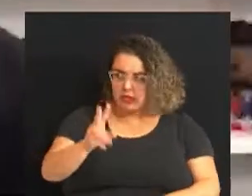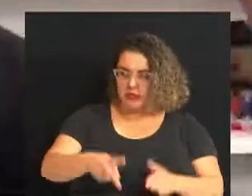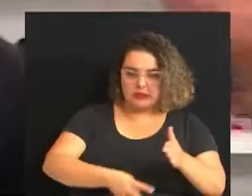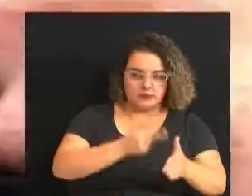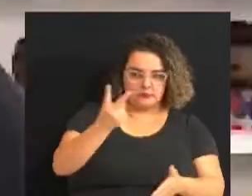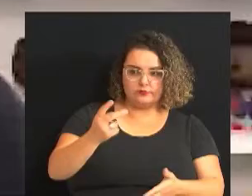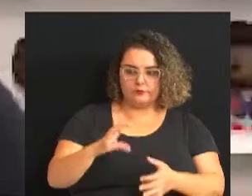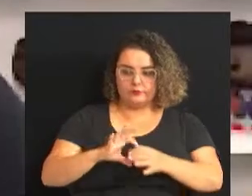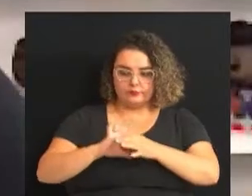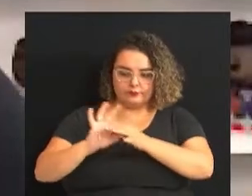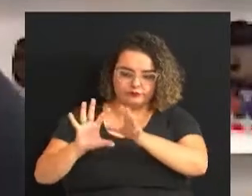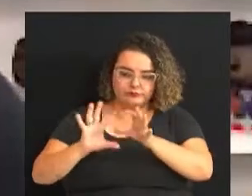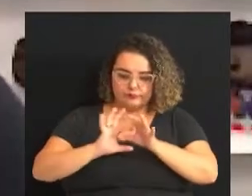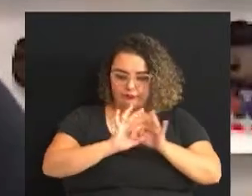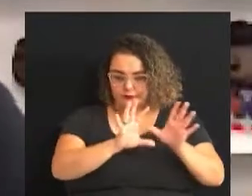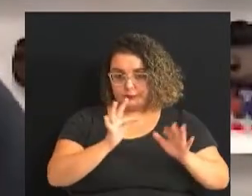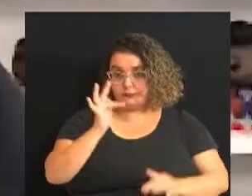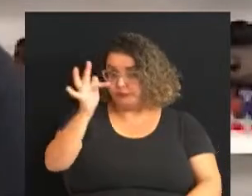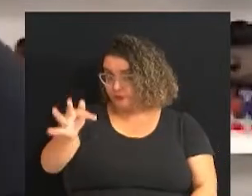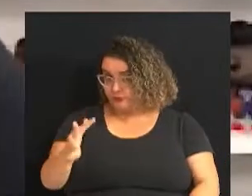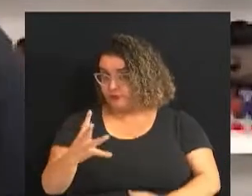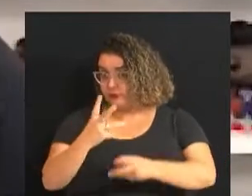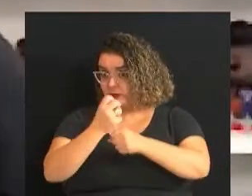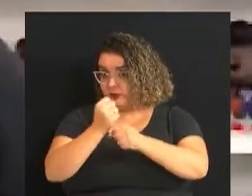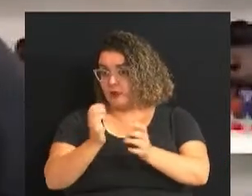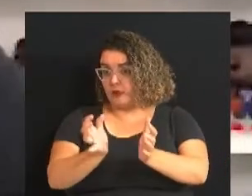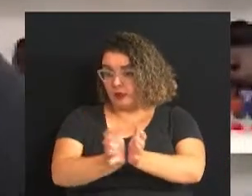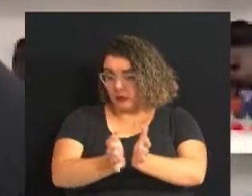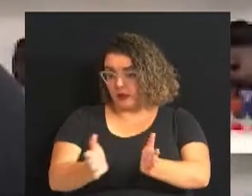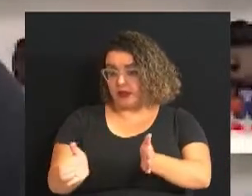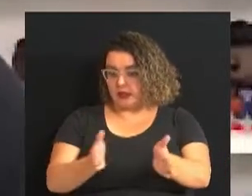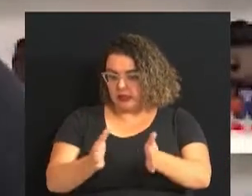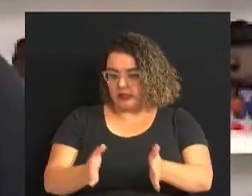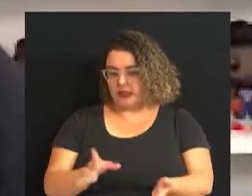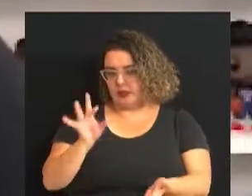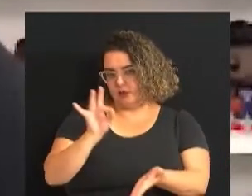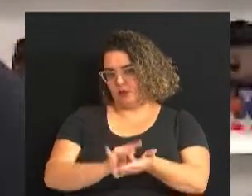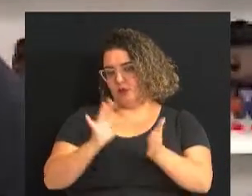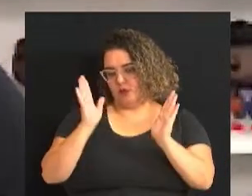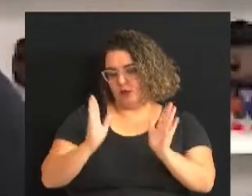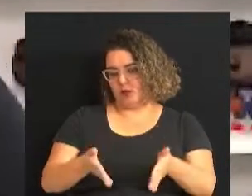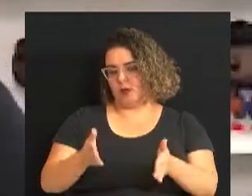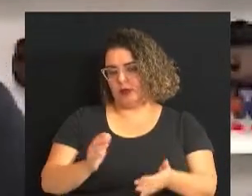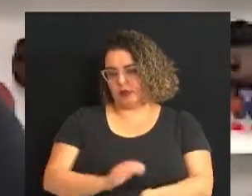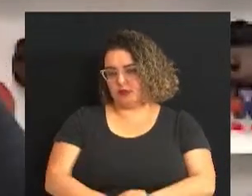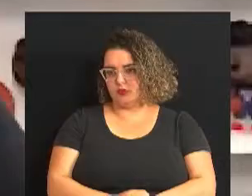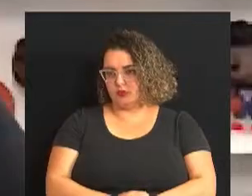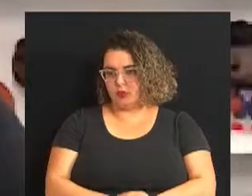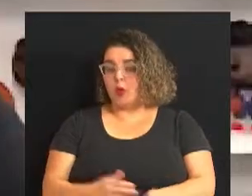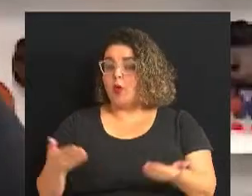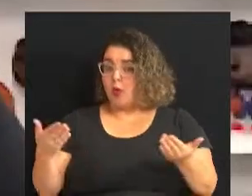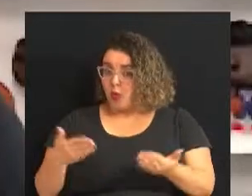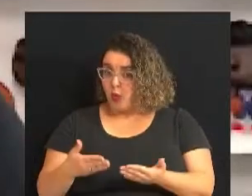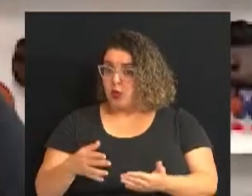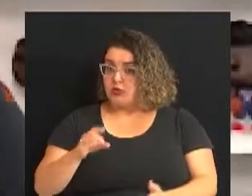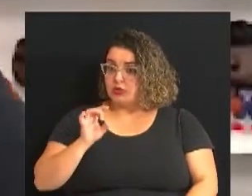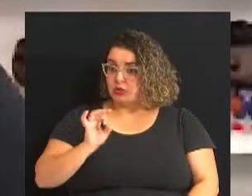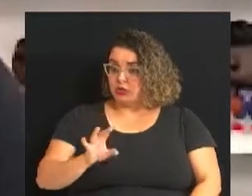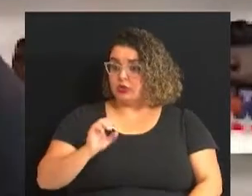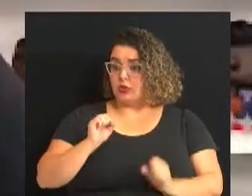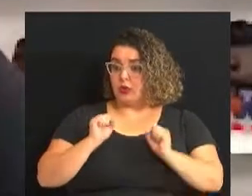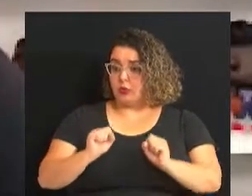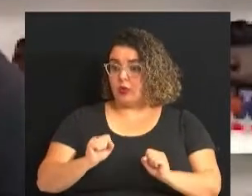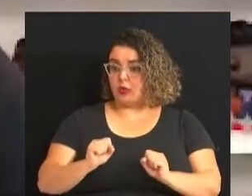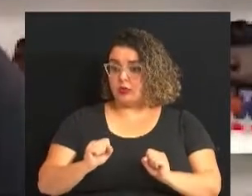mão de escolhas futuras para tentar fortalecer o seu time naquele exato momento. E assim, hoje você só pode envolver pique de